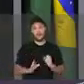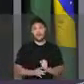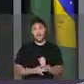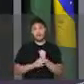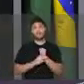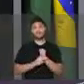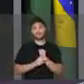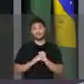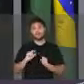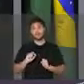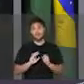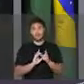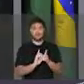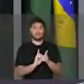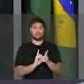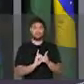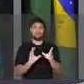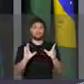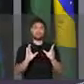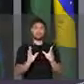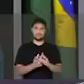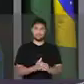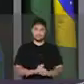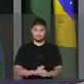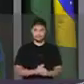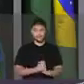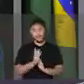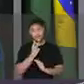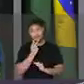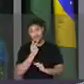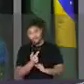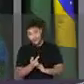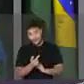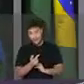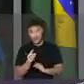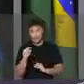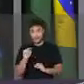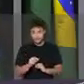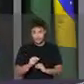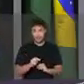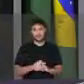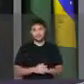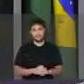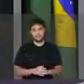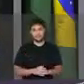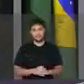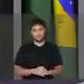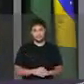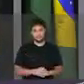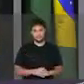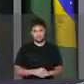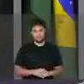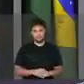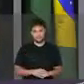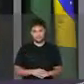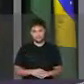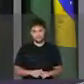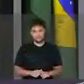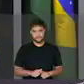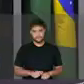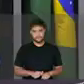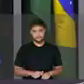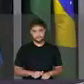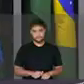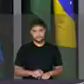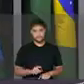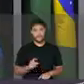própria democracia. Eu vou citar aqui, porque não poderia deixar de fazê-lo de forma alguma, o